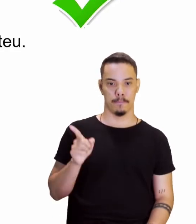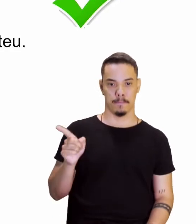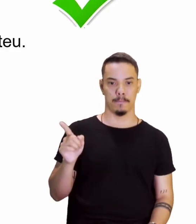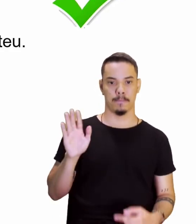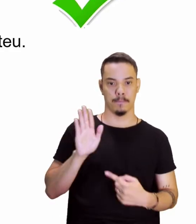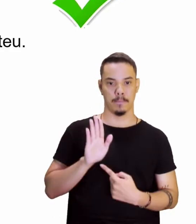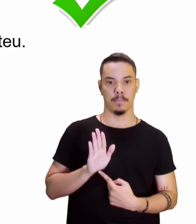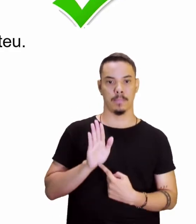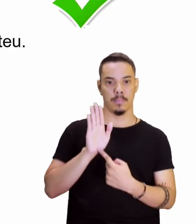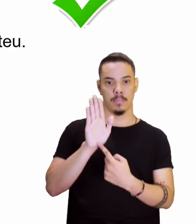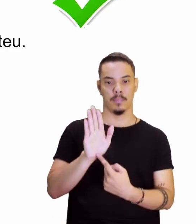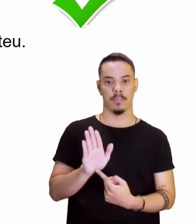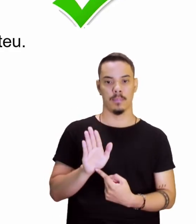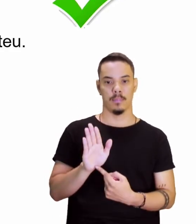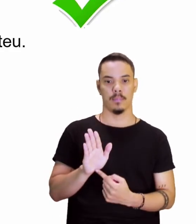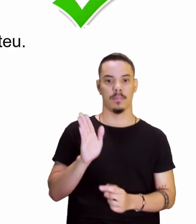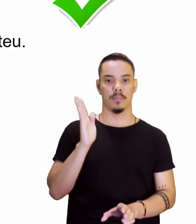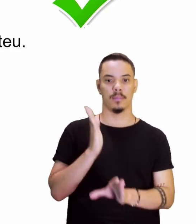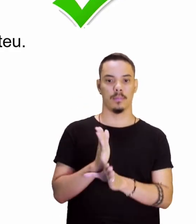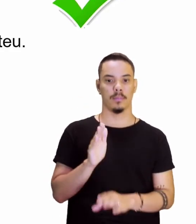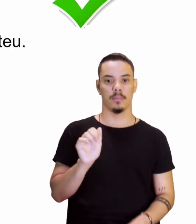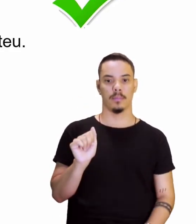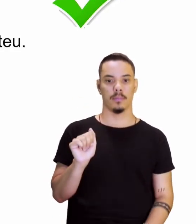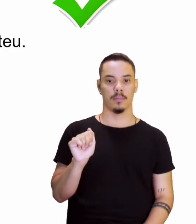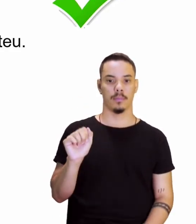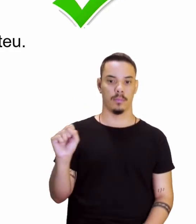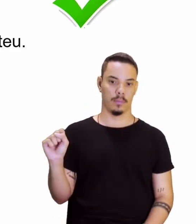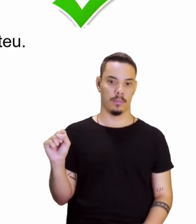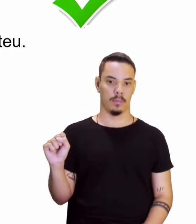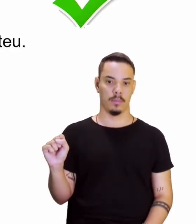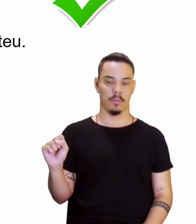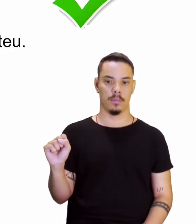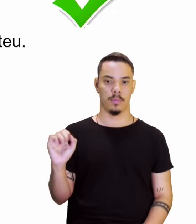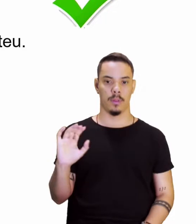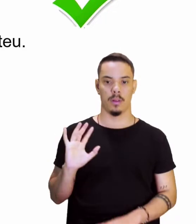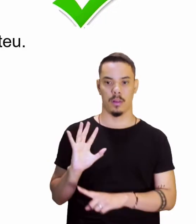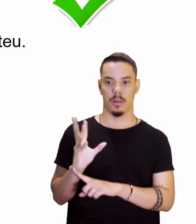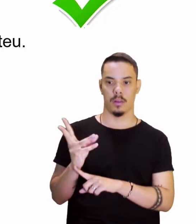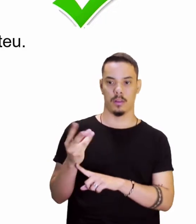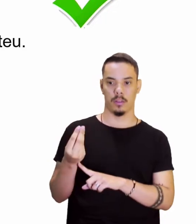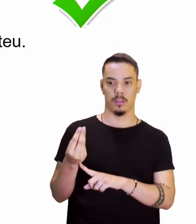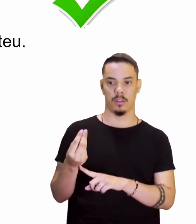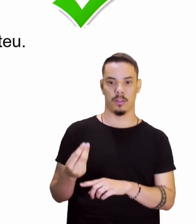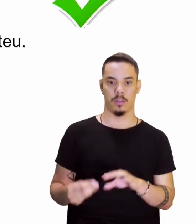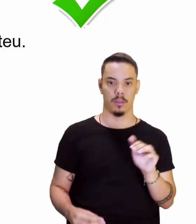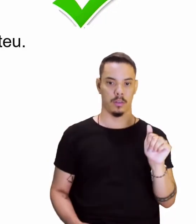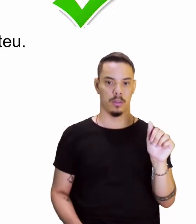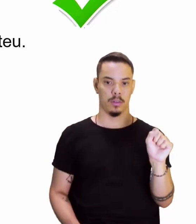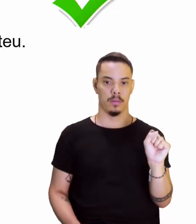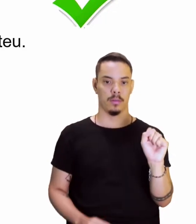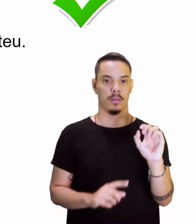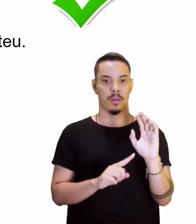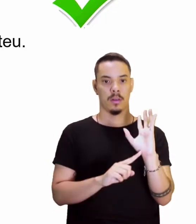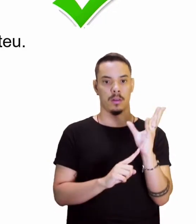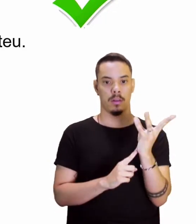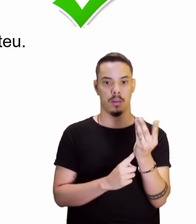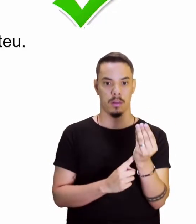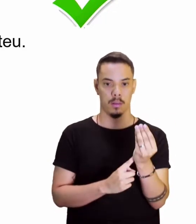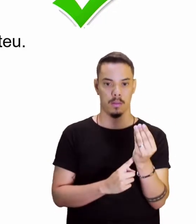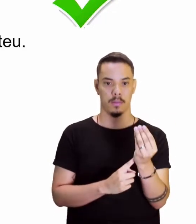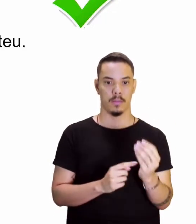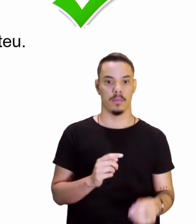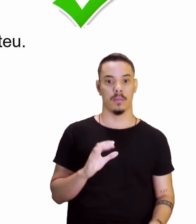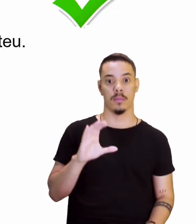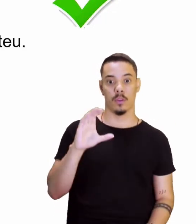revela muita inclinação com as artes. Ó, Ele revela, aqui foi usado